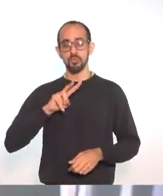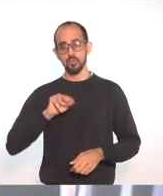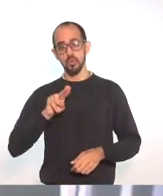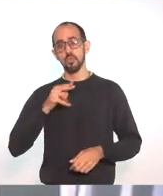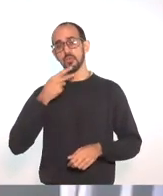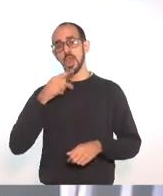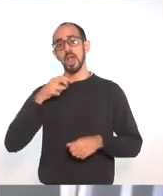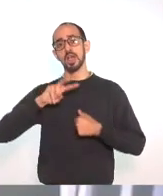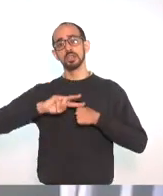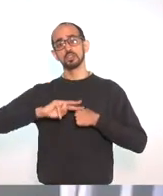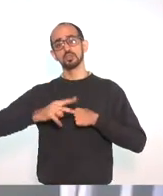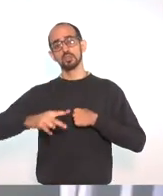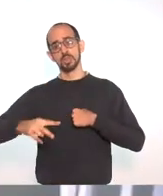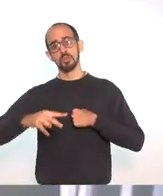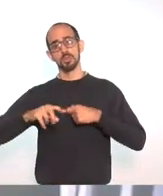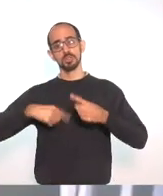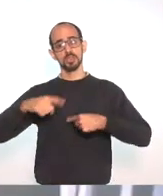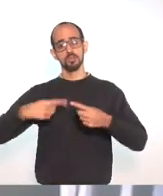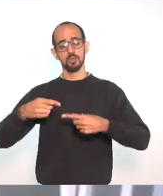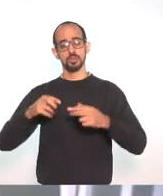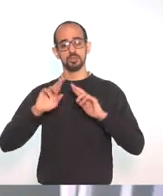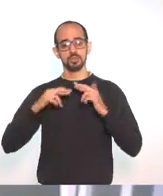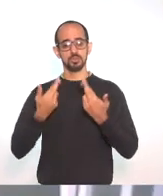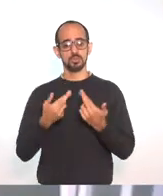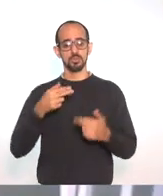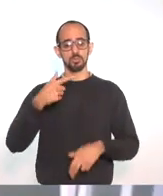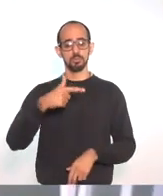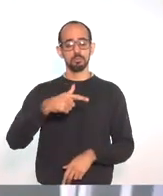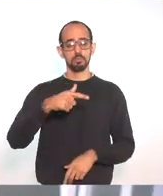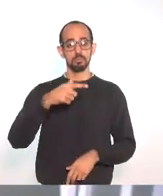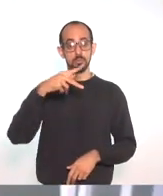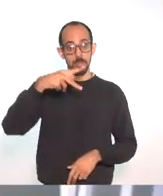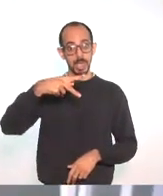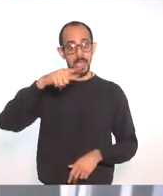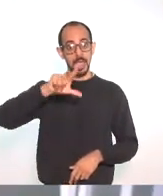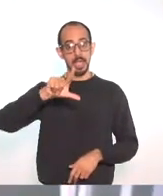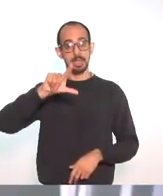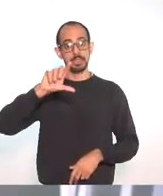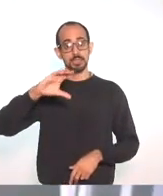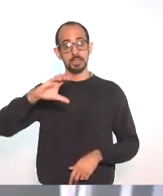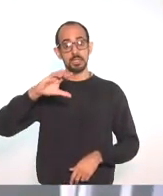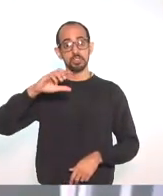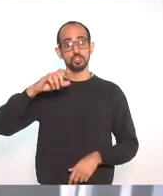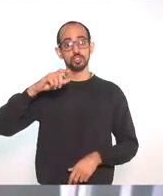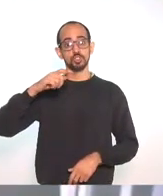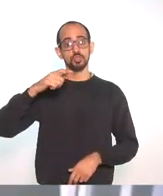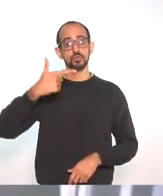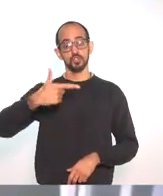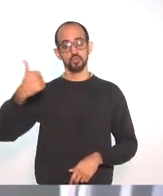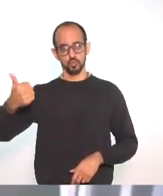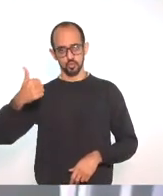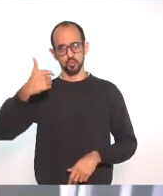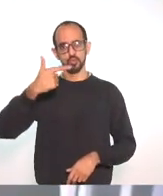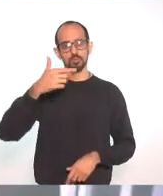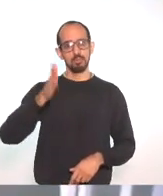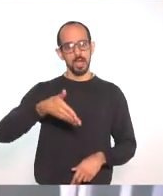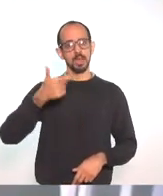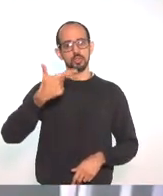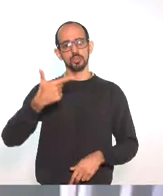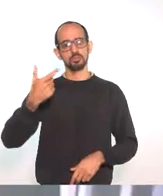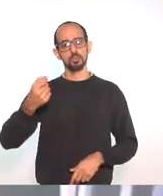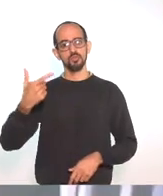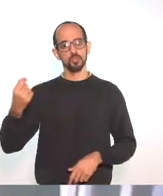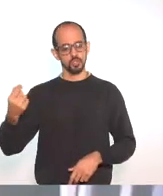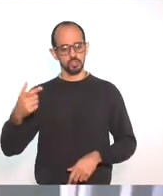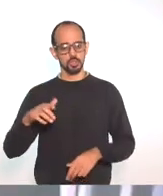da tramitação deste PLC nº 21 de 2020 vamos amigos eu quero agradecer muito